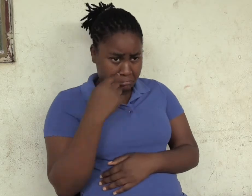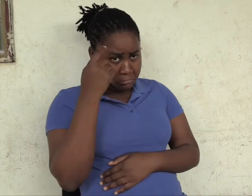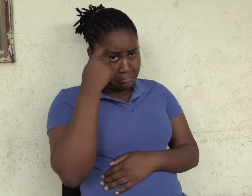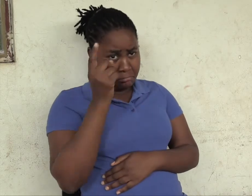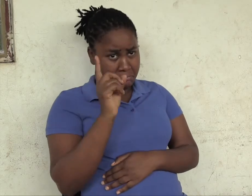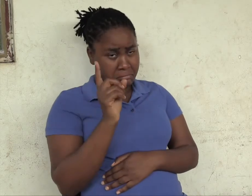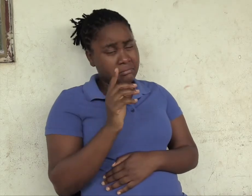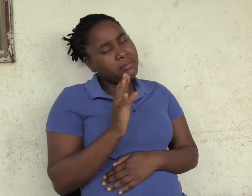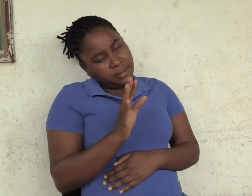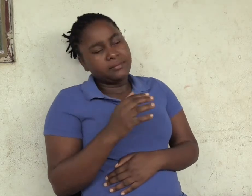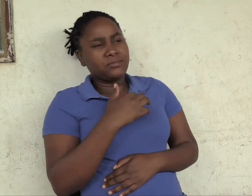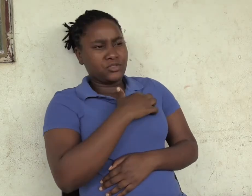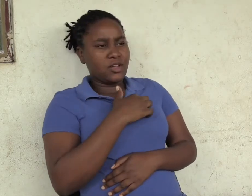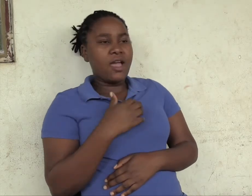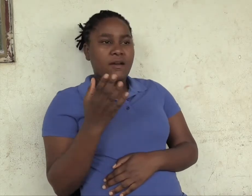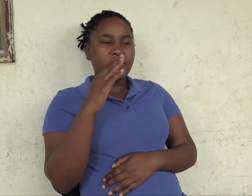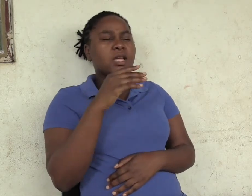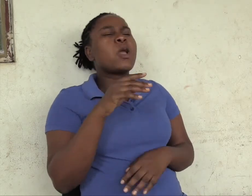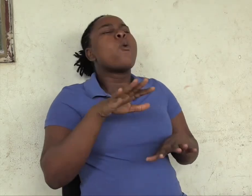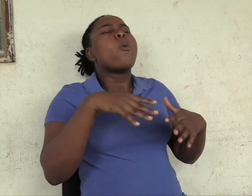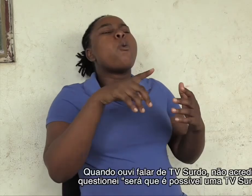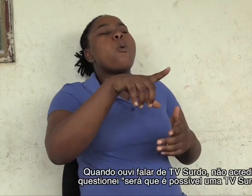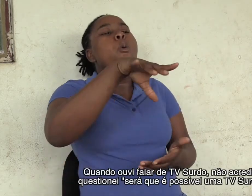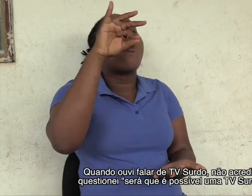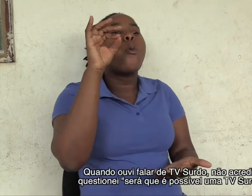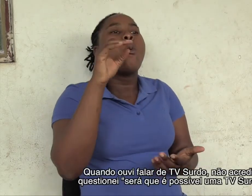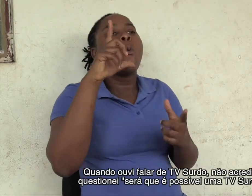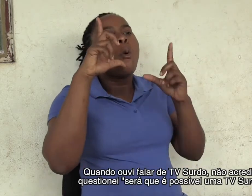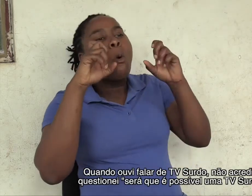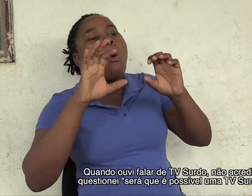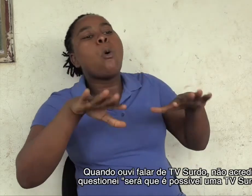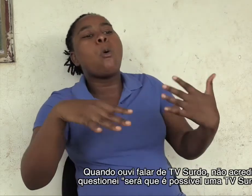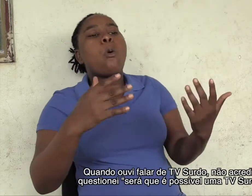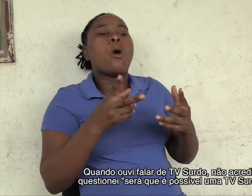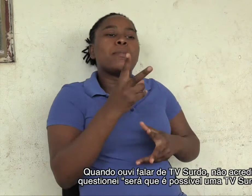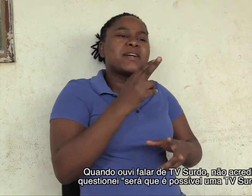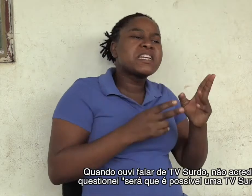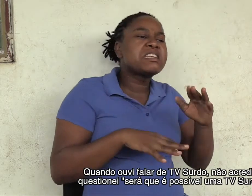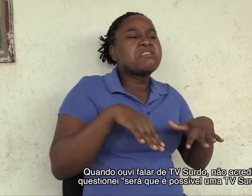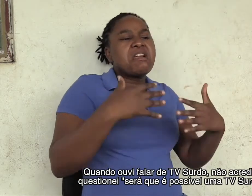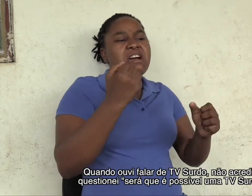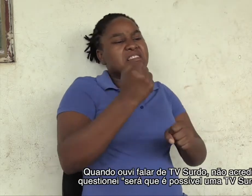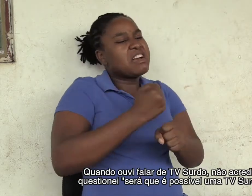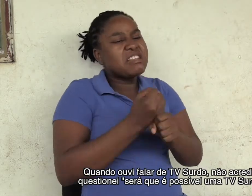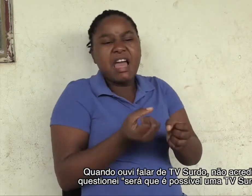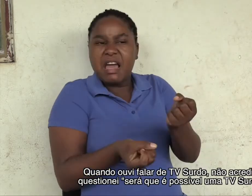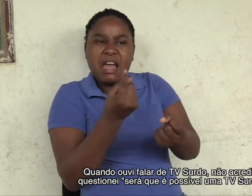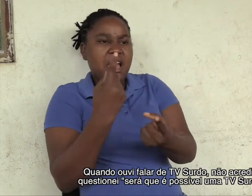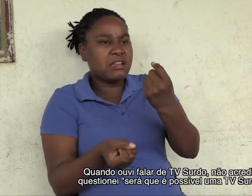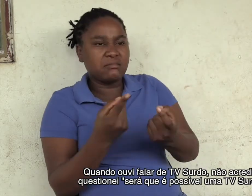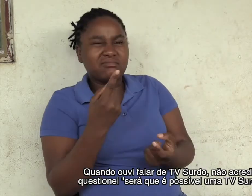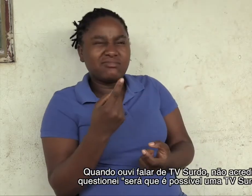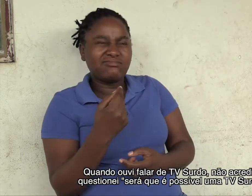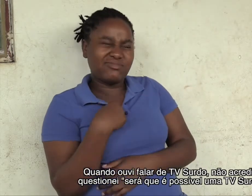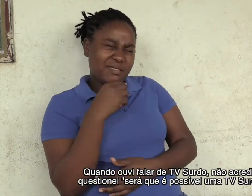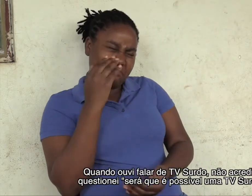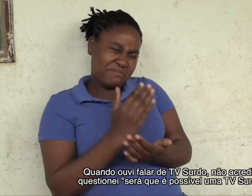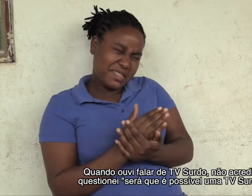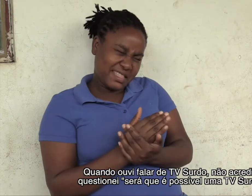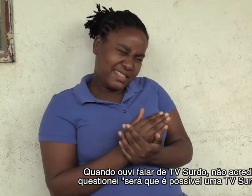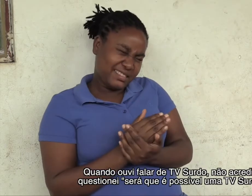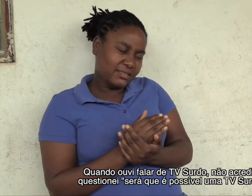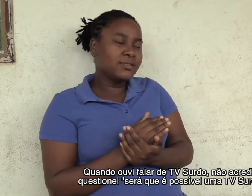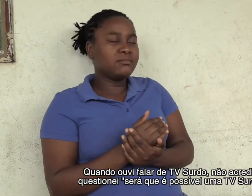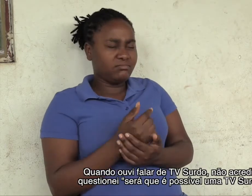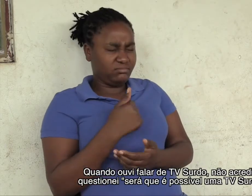Quando vi falar da TV Surdo, não acreditei. Questionei: será que é possível termos uma TV Surdo? Integrei